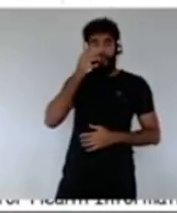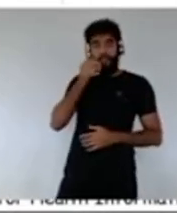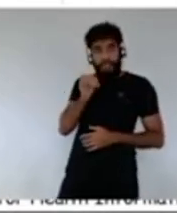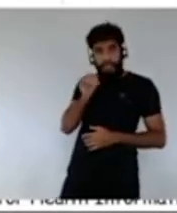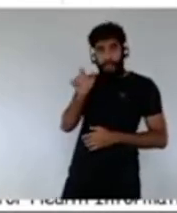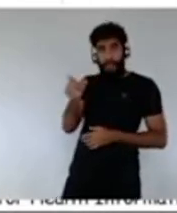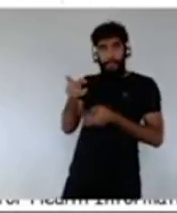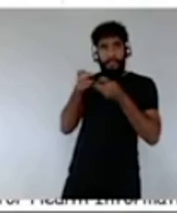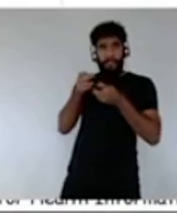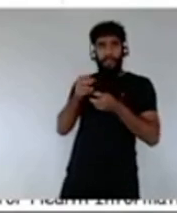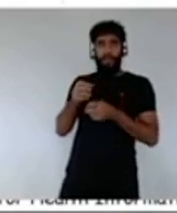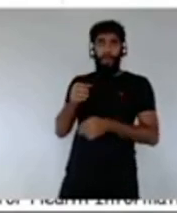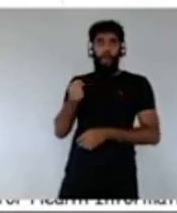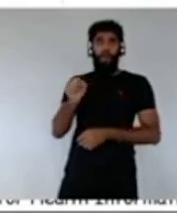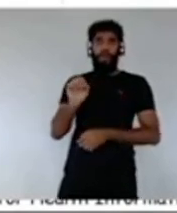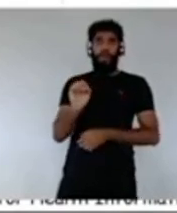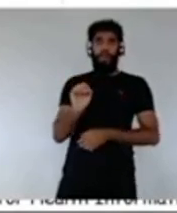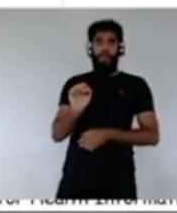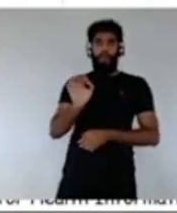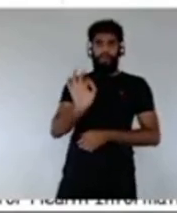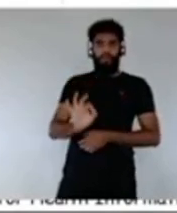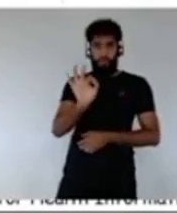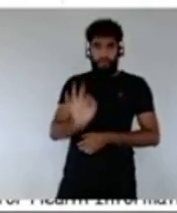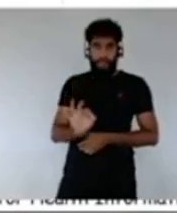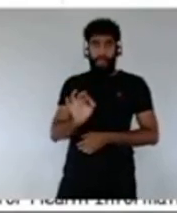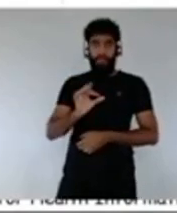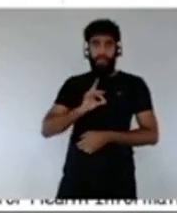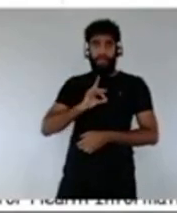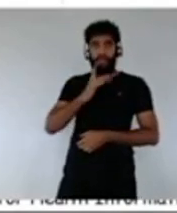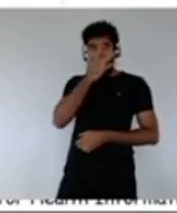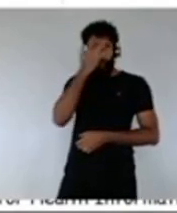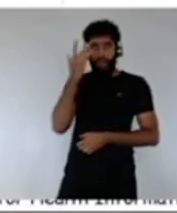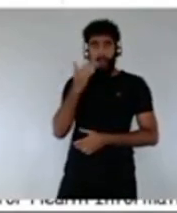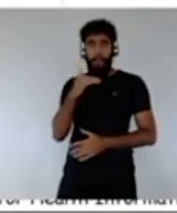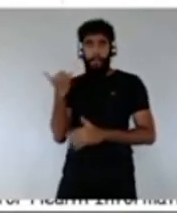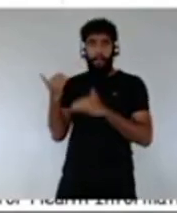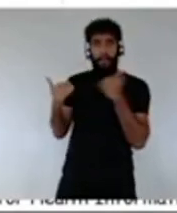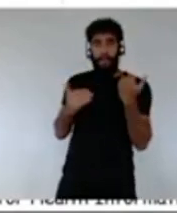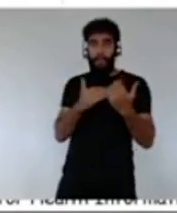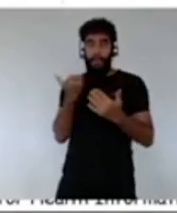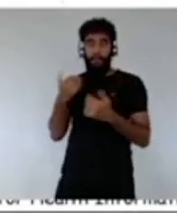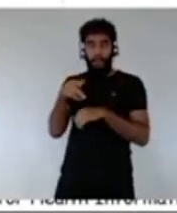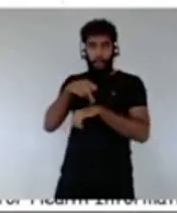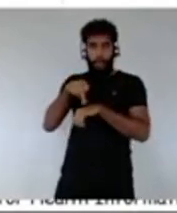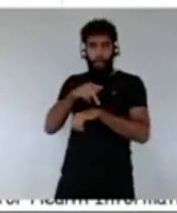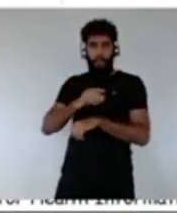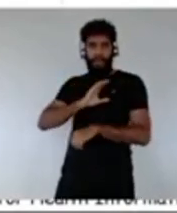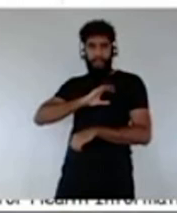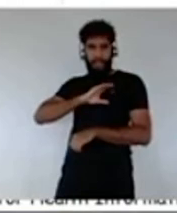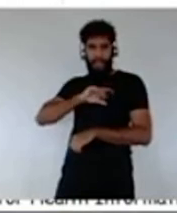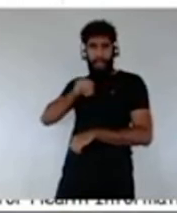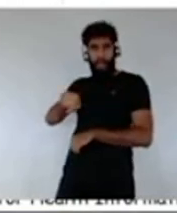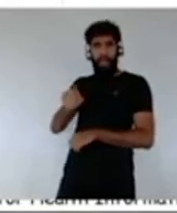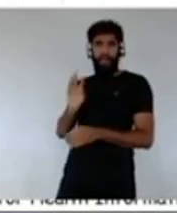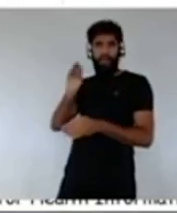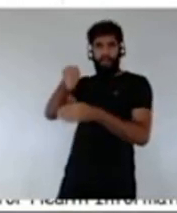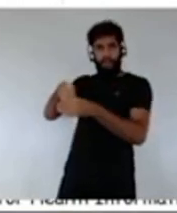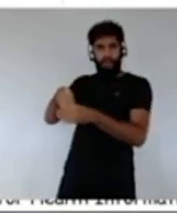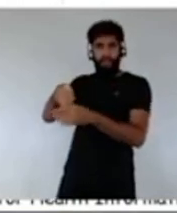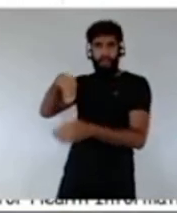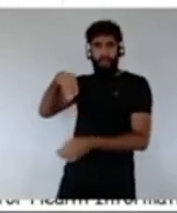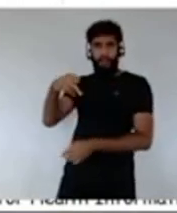vejam que 80% da mortalidade da Covid no Canadá, o indivíduo estava dentro de uma LPI. Na